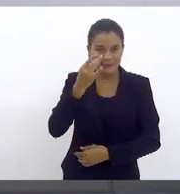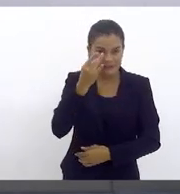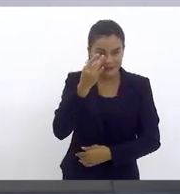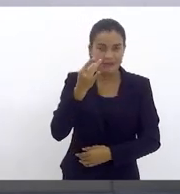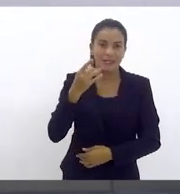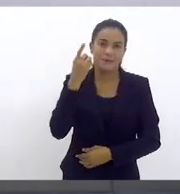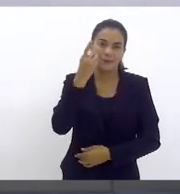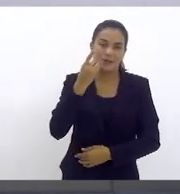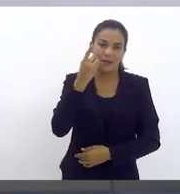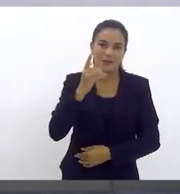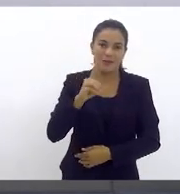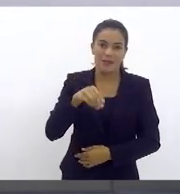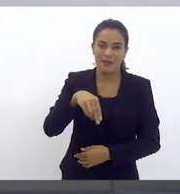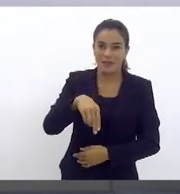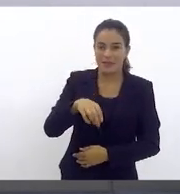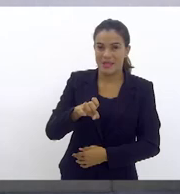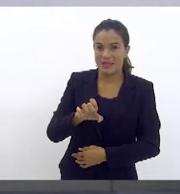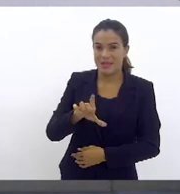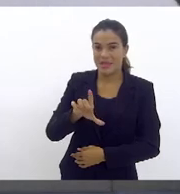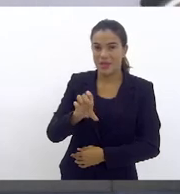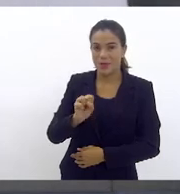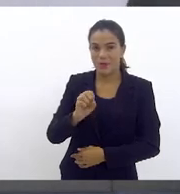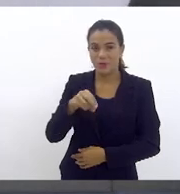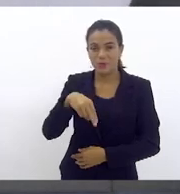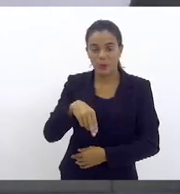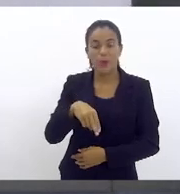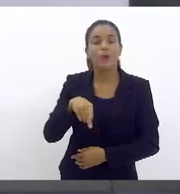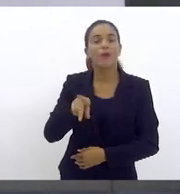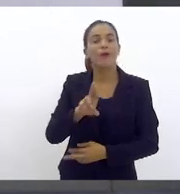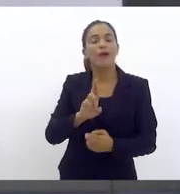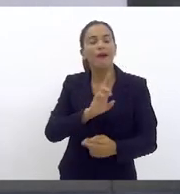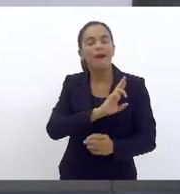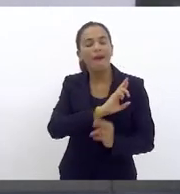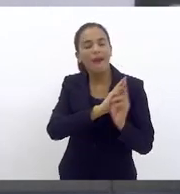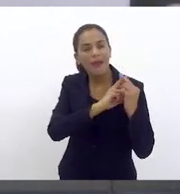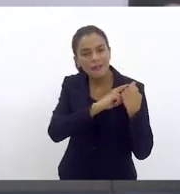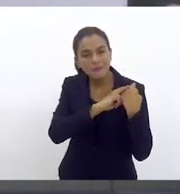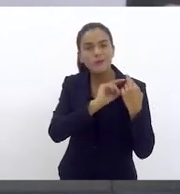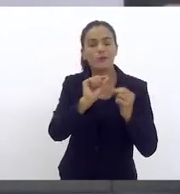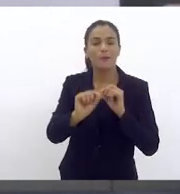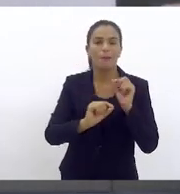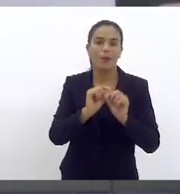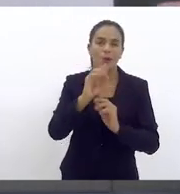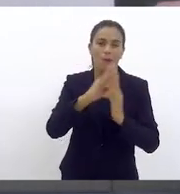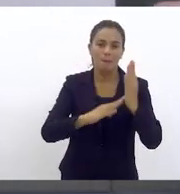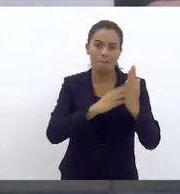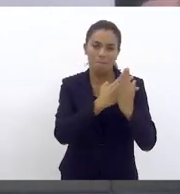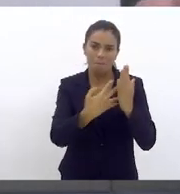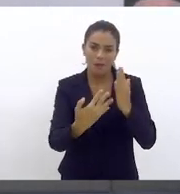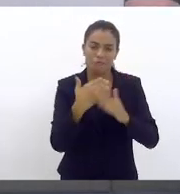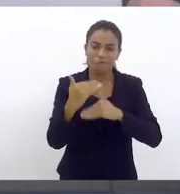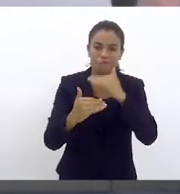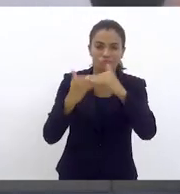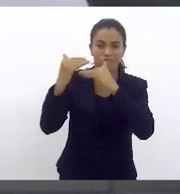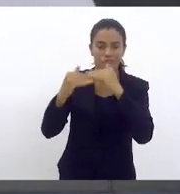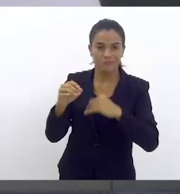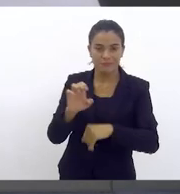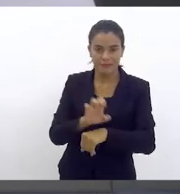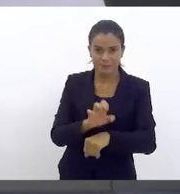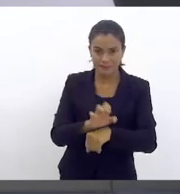que é o secretário de planejamento do nosso estado e que esteve não é aqui nessa casa